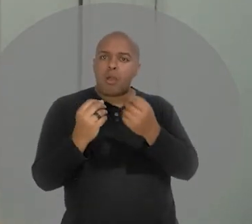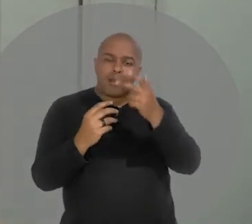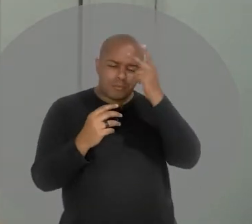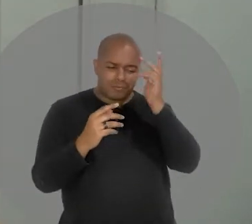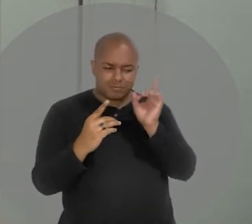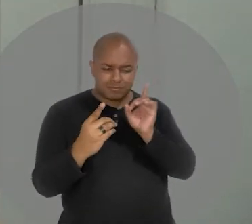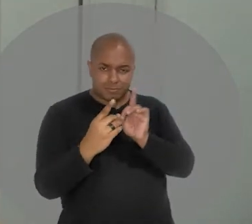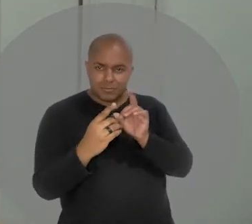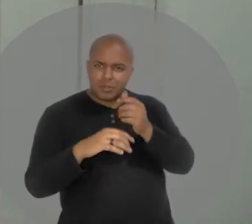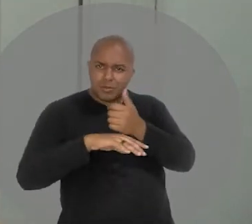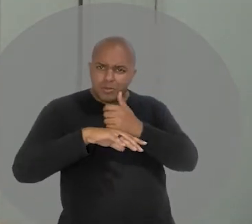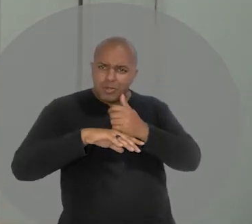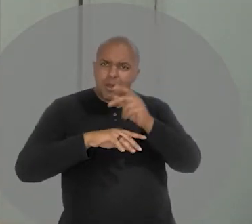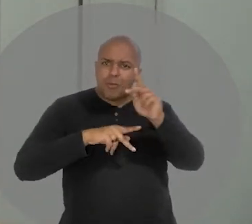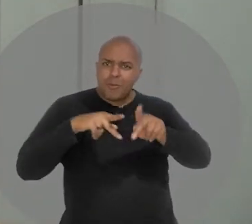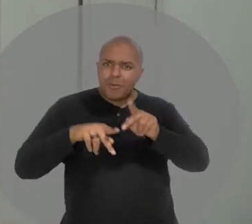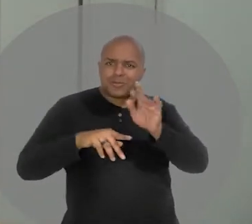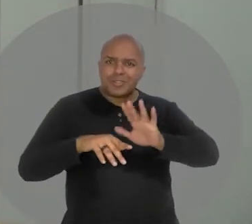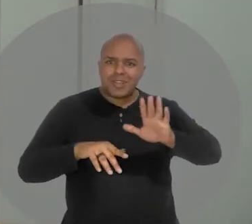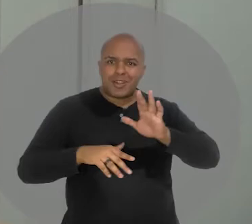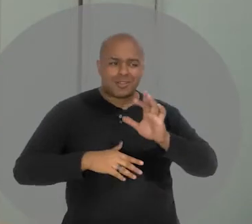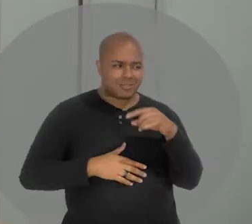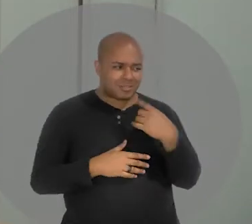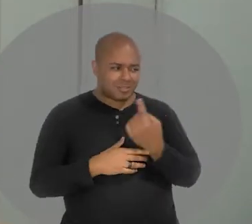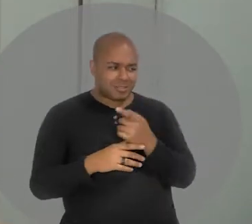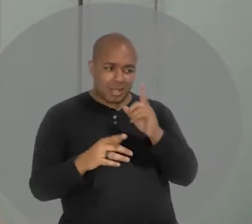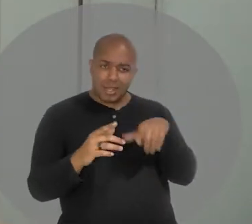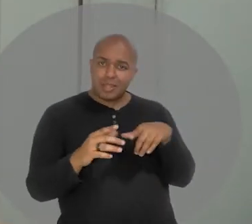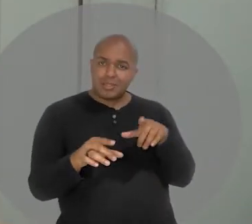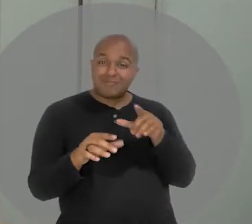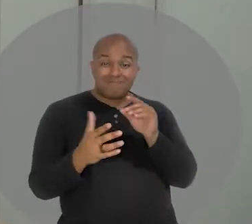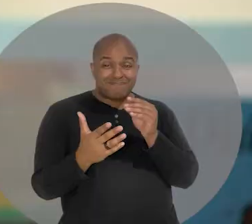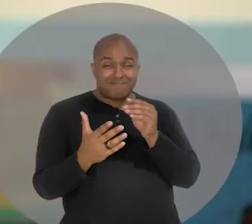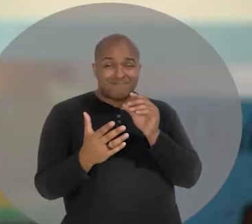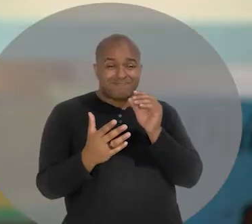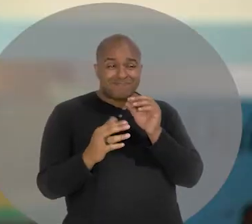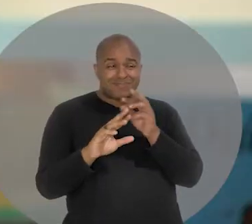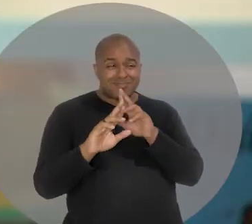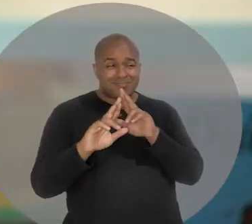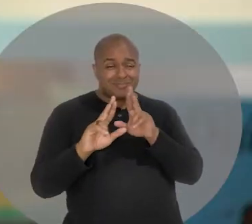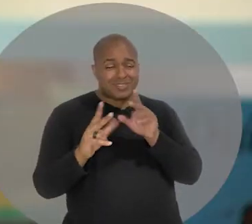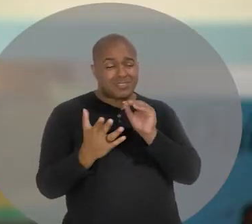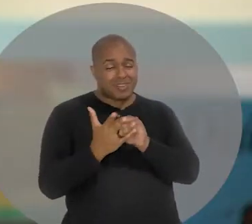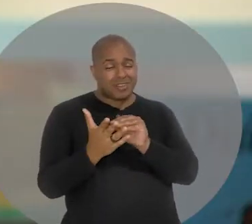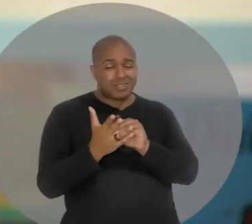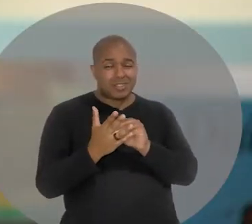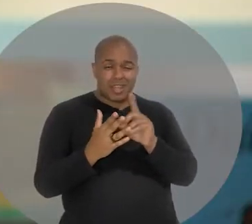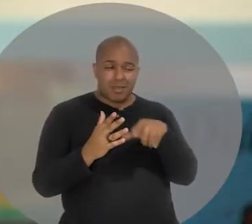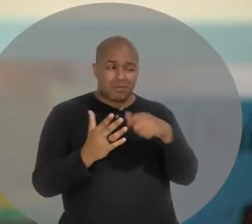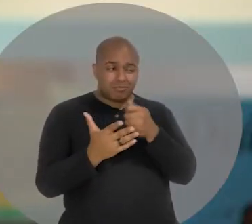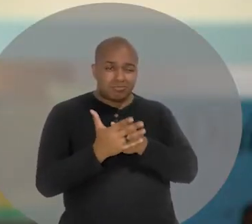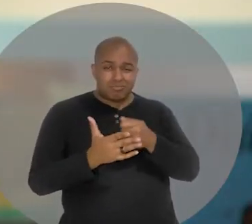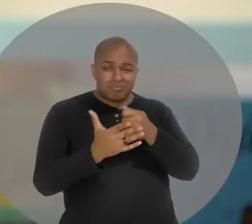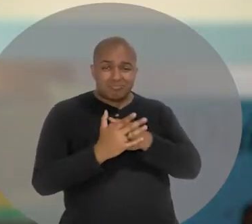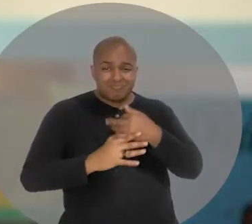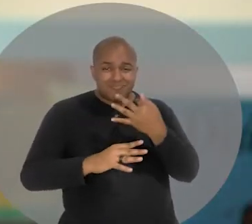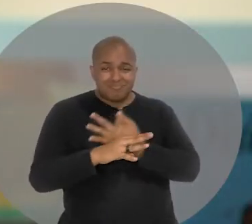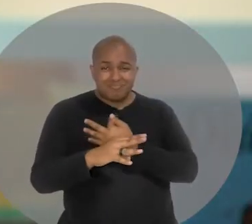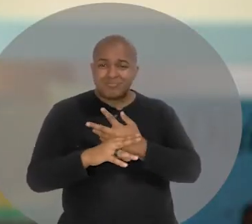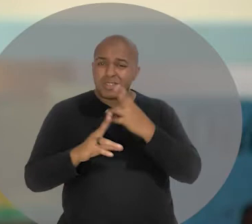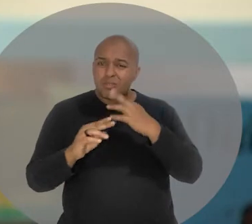com população, e isso ainda está muito distante. É uma luta de todos, assim como a